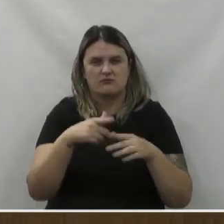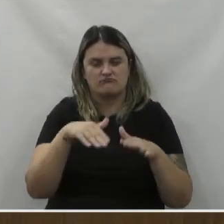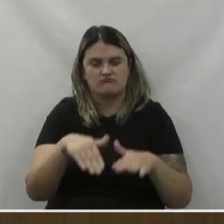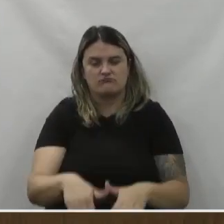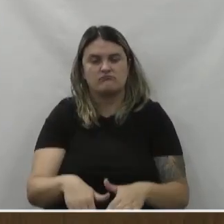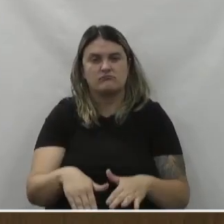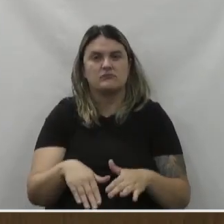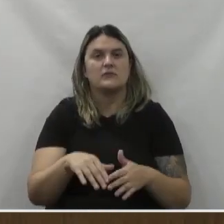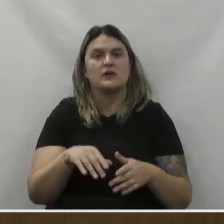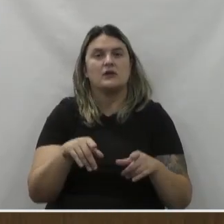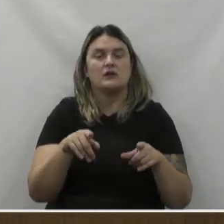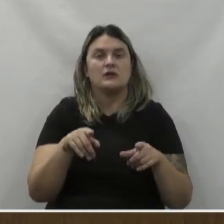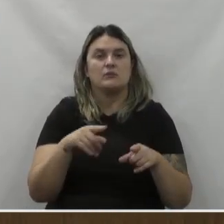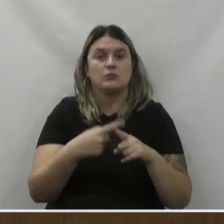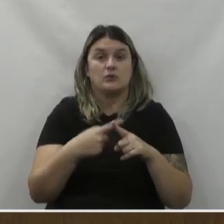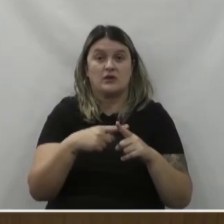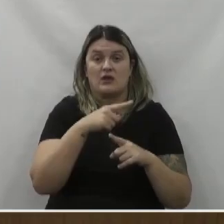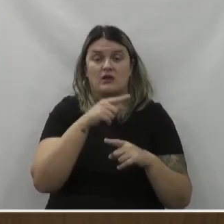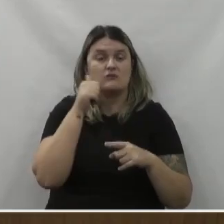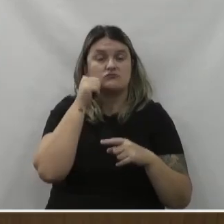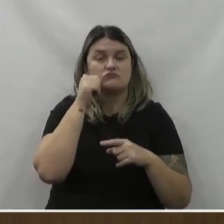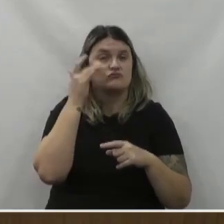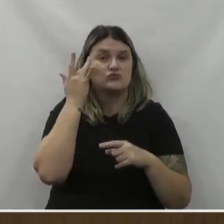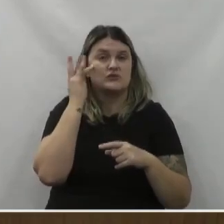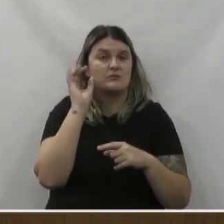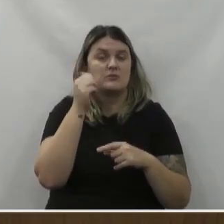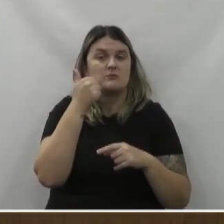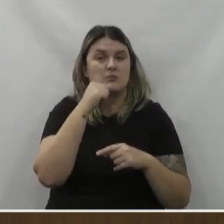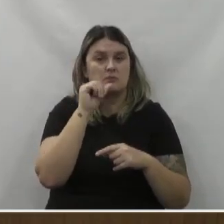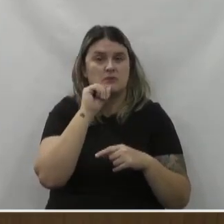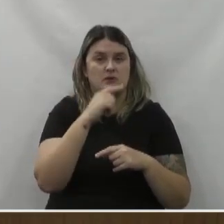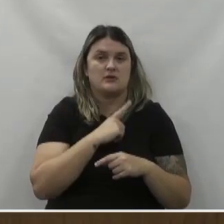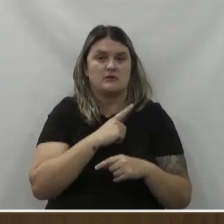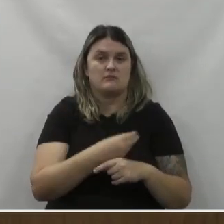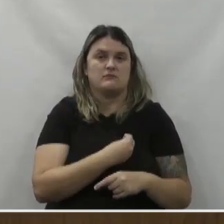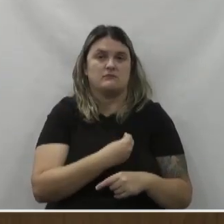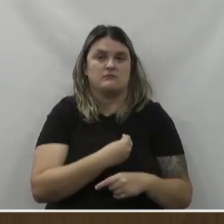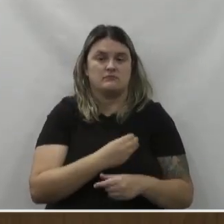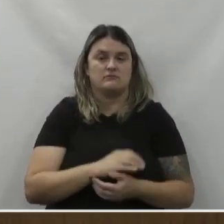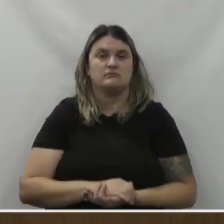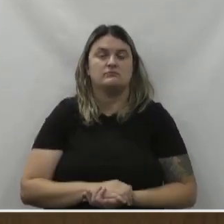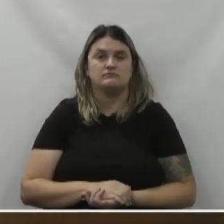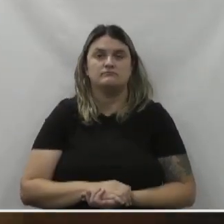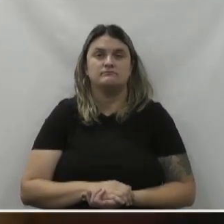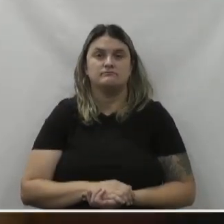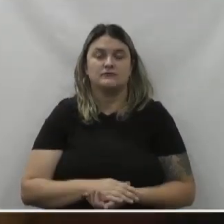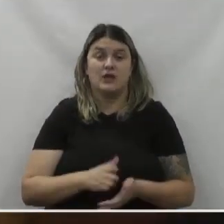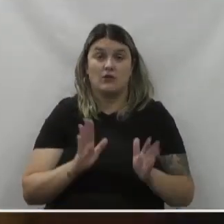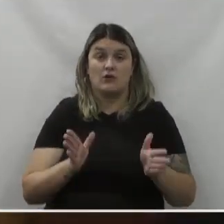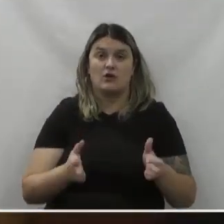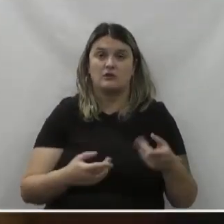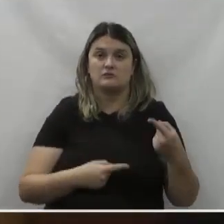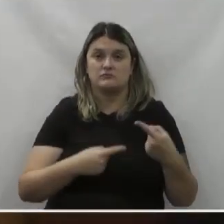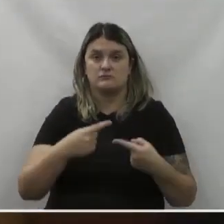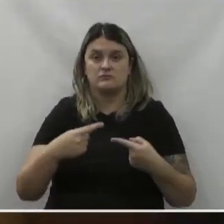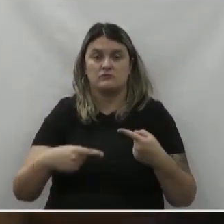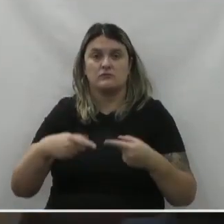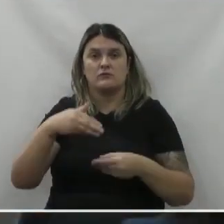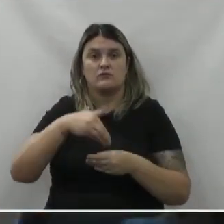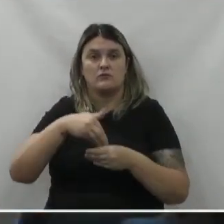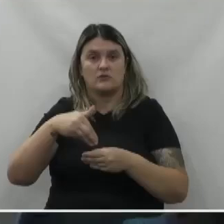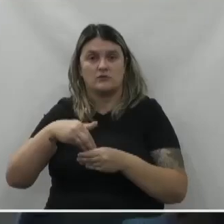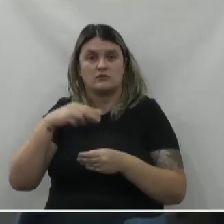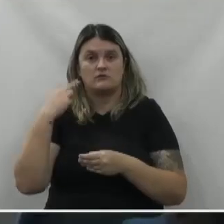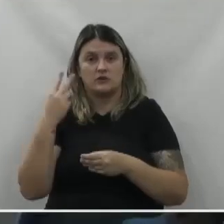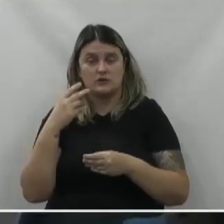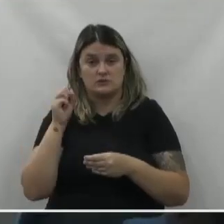promovendo inclusão, integração e qualidade de vida à população local. Em discussão? Em votação, senhores